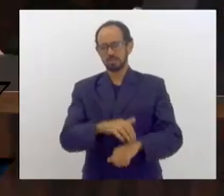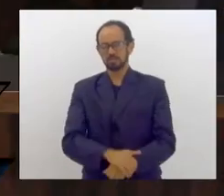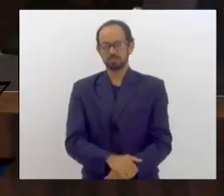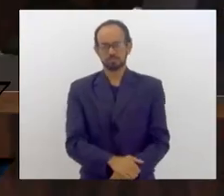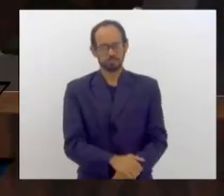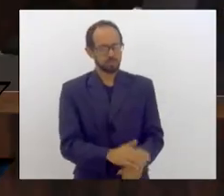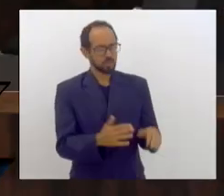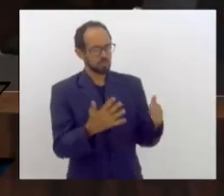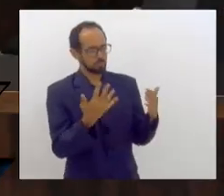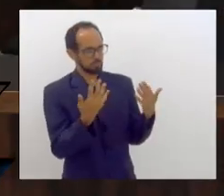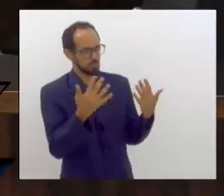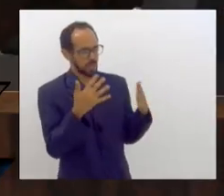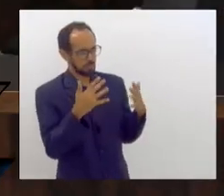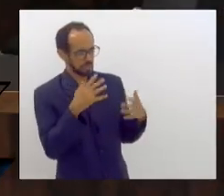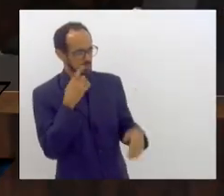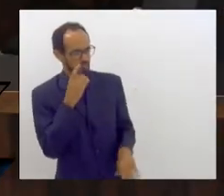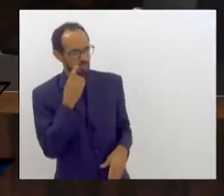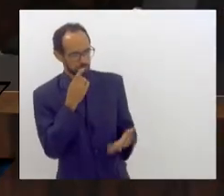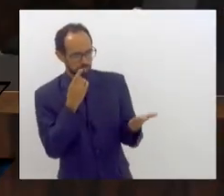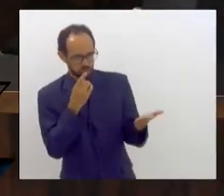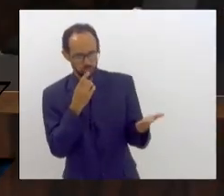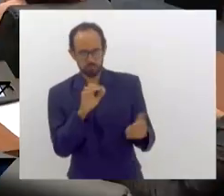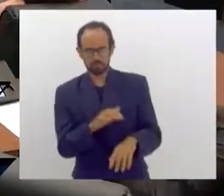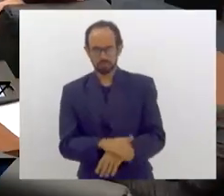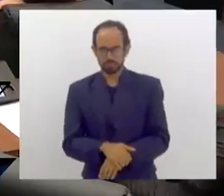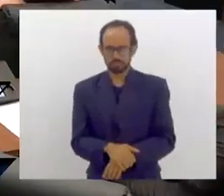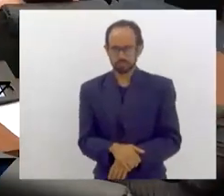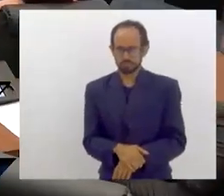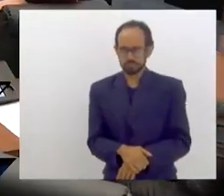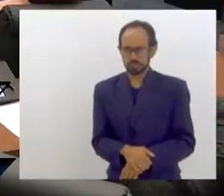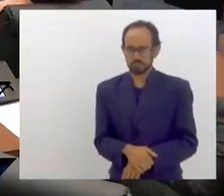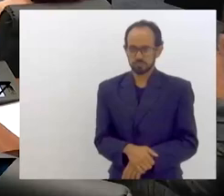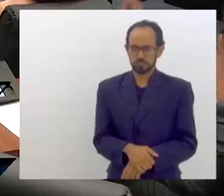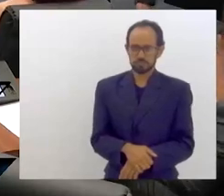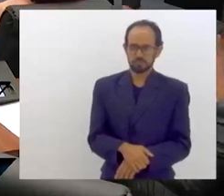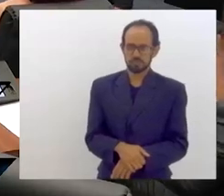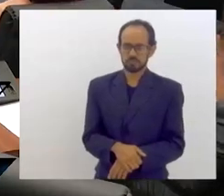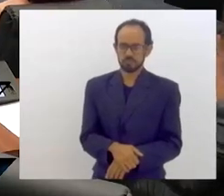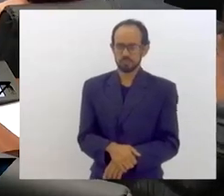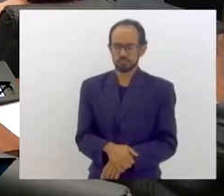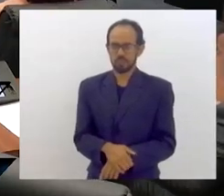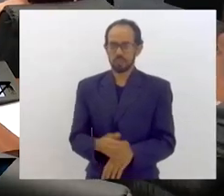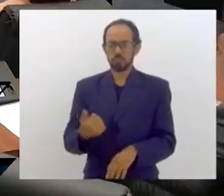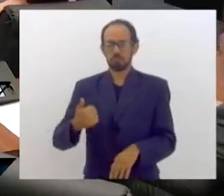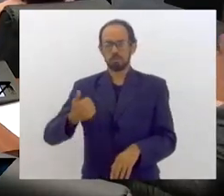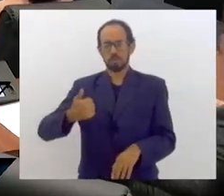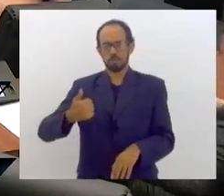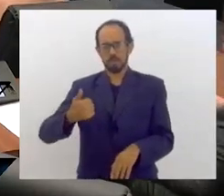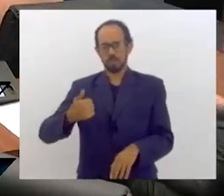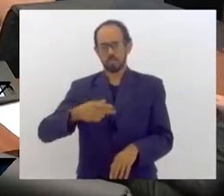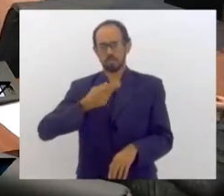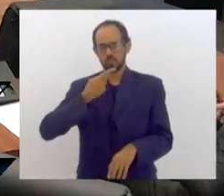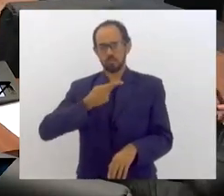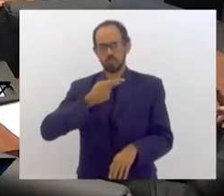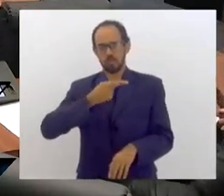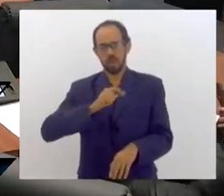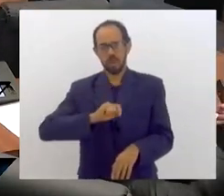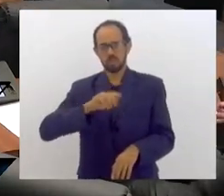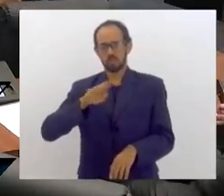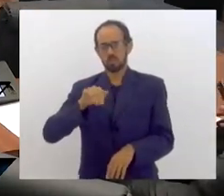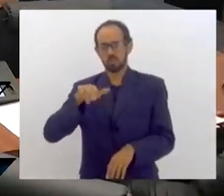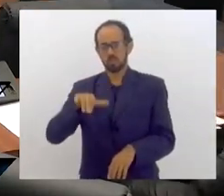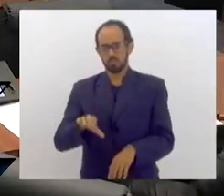aí, deputado. Uma palavra. Primeiro, eu exaltar aqui a iniciativa do deputado Bruno